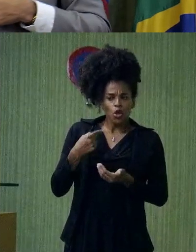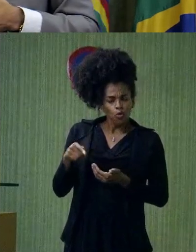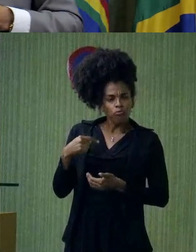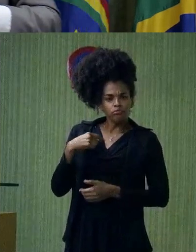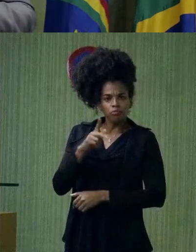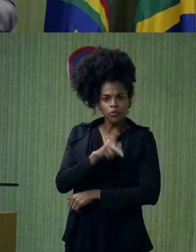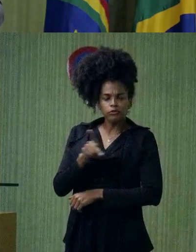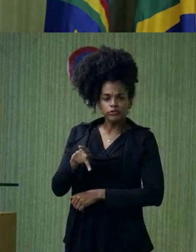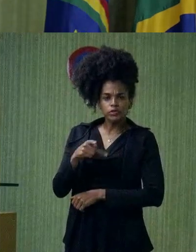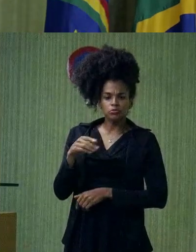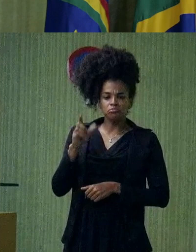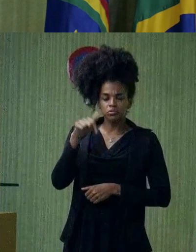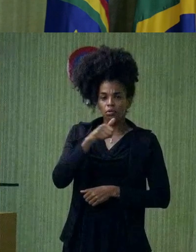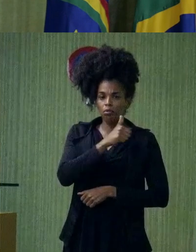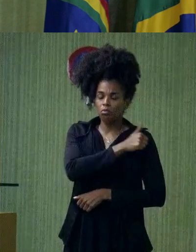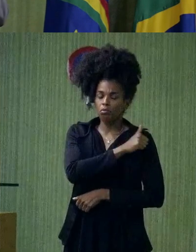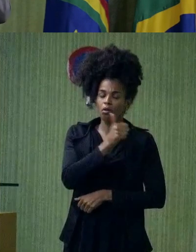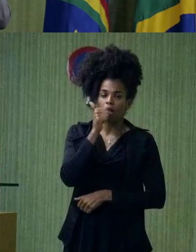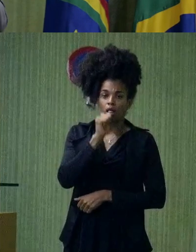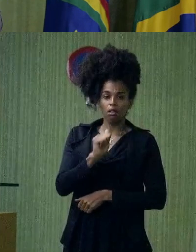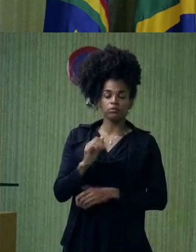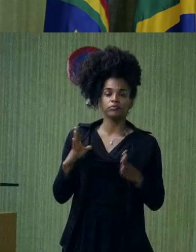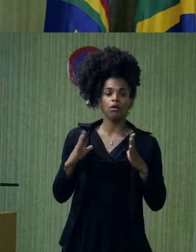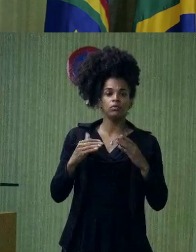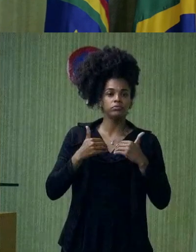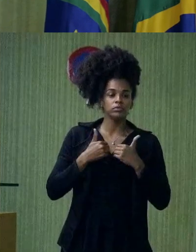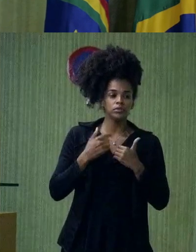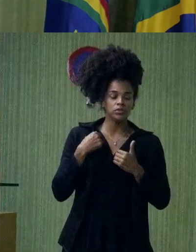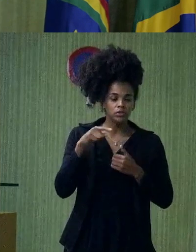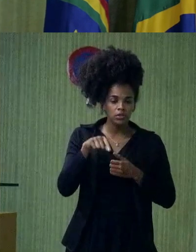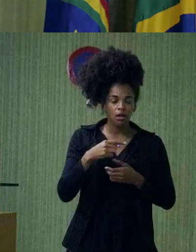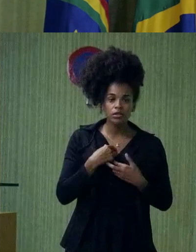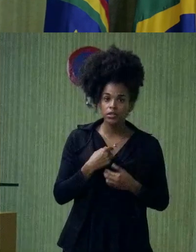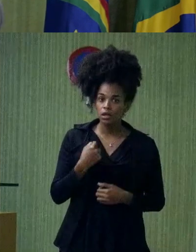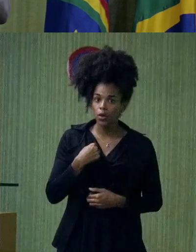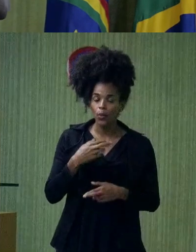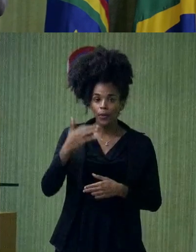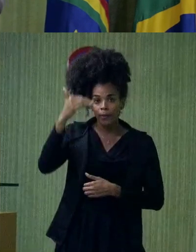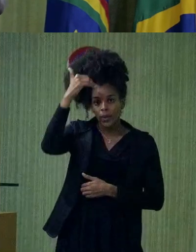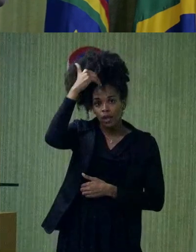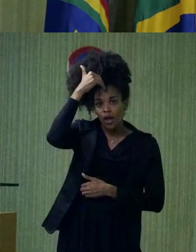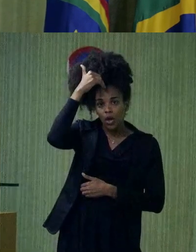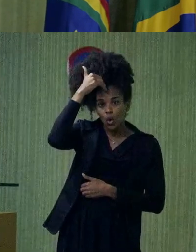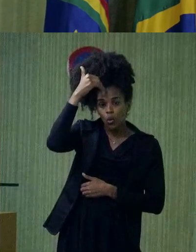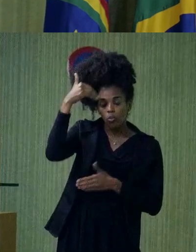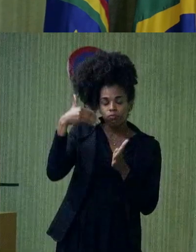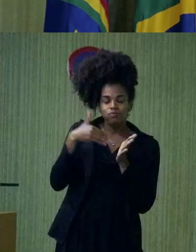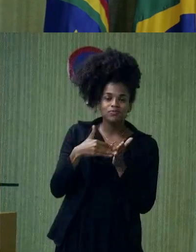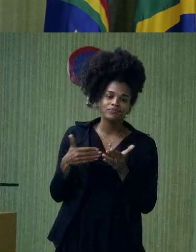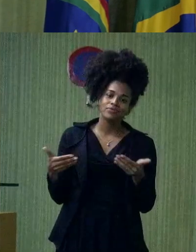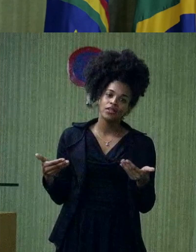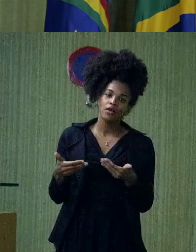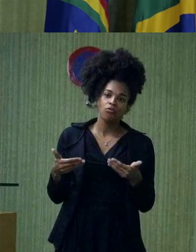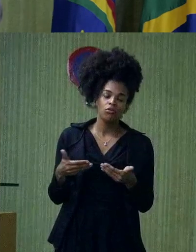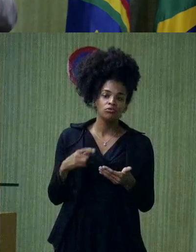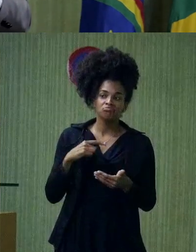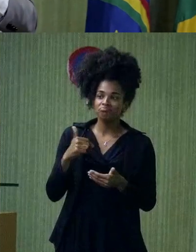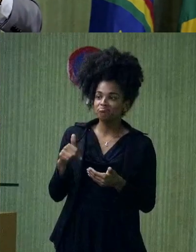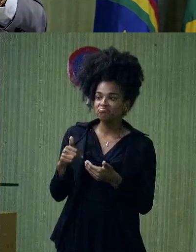não era promotor da Educação na época e me penitencio até hoje essa menina não tinha nenhuma